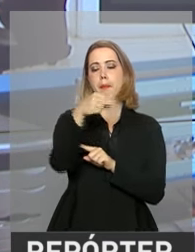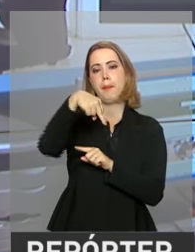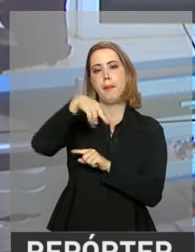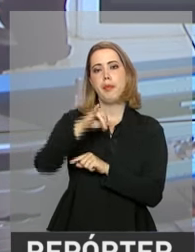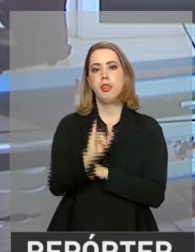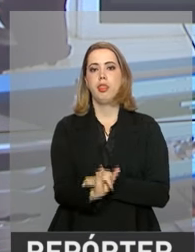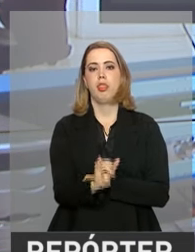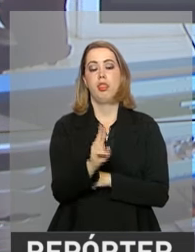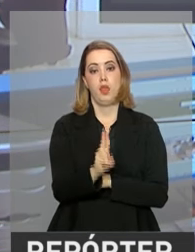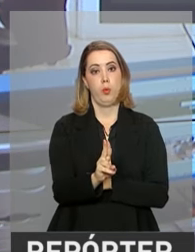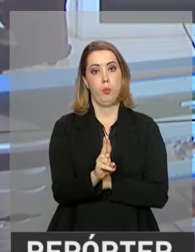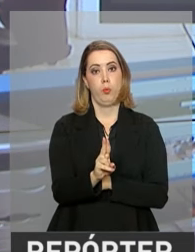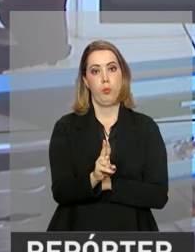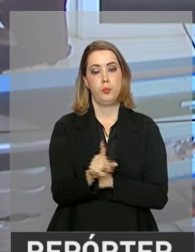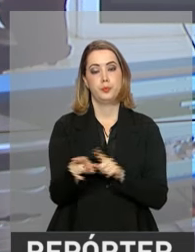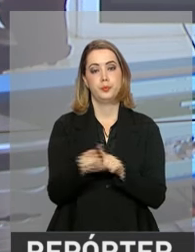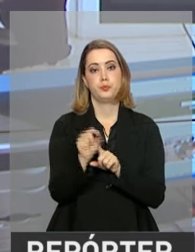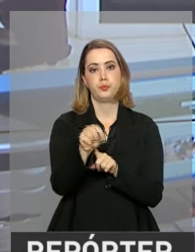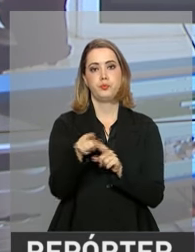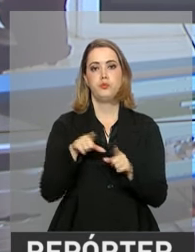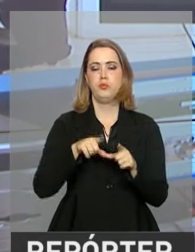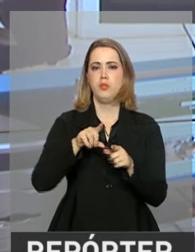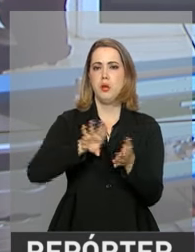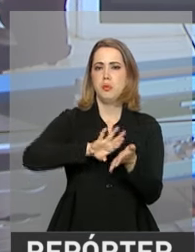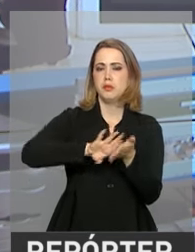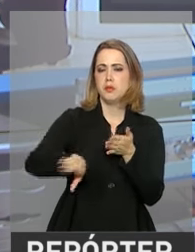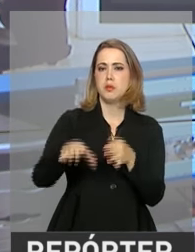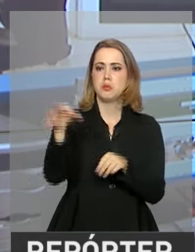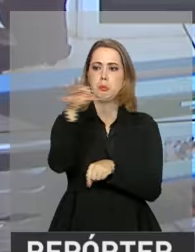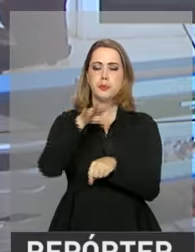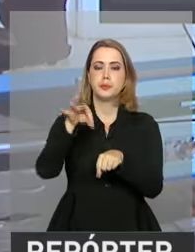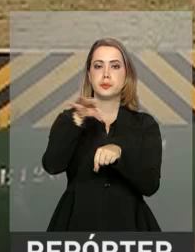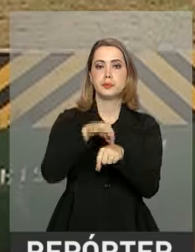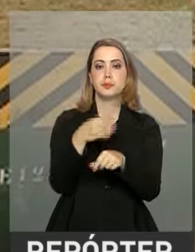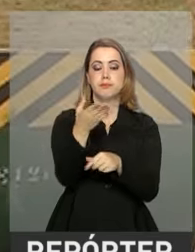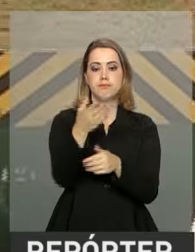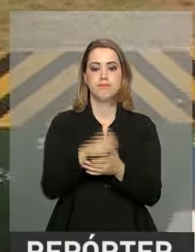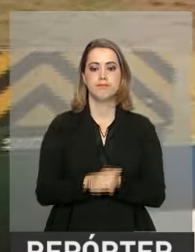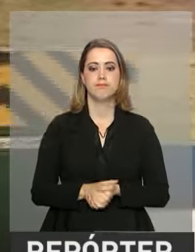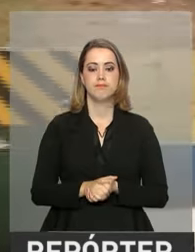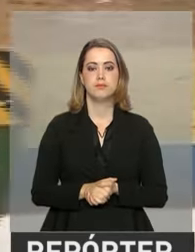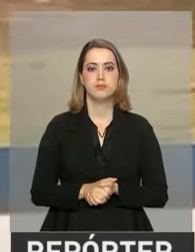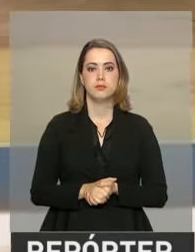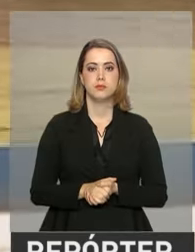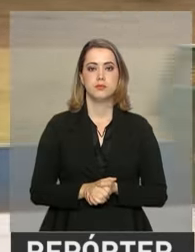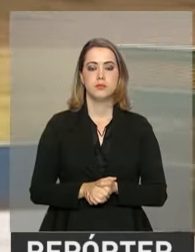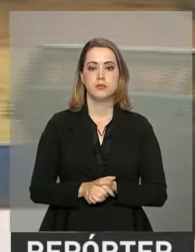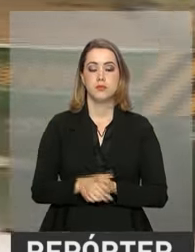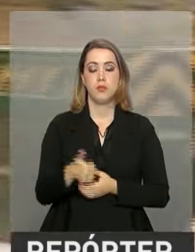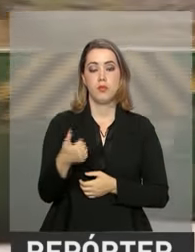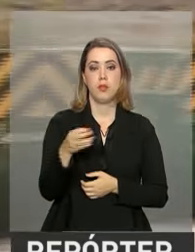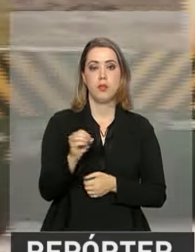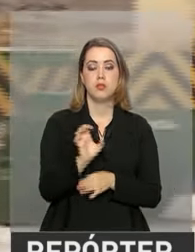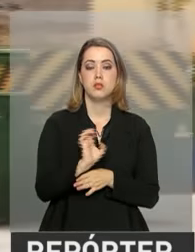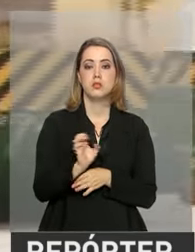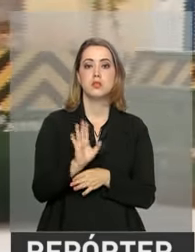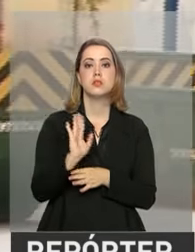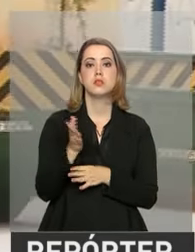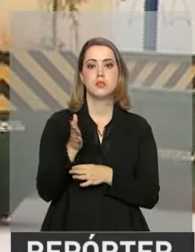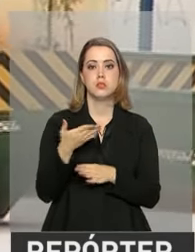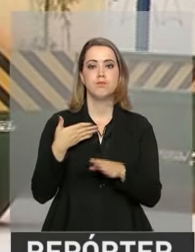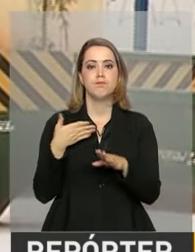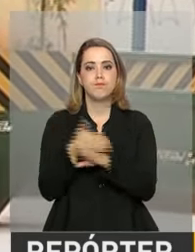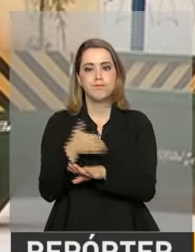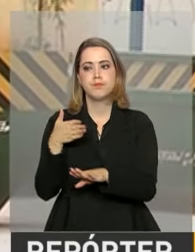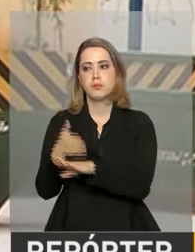aeds egipt que transmite a dengue a zica e a chicungunha 10 estados já aderiram à